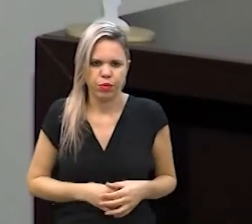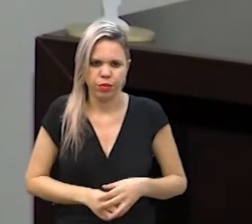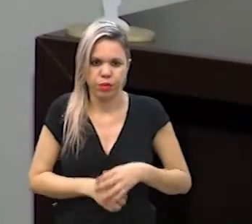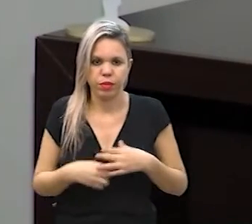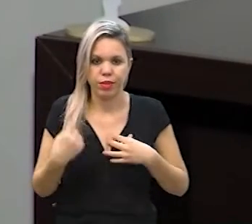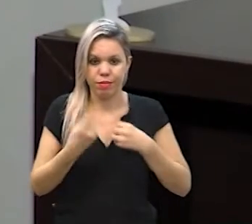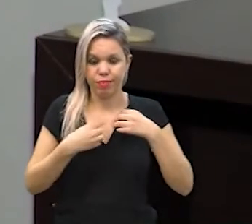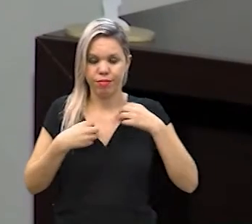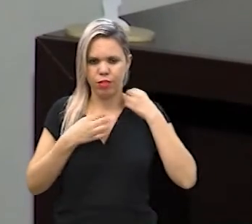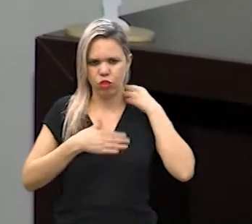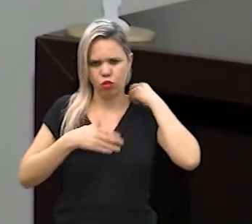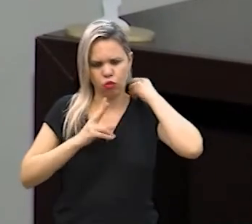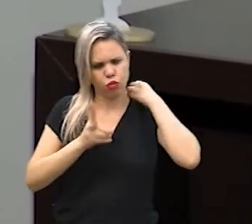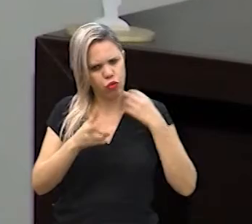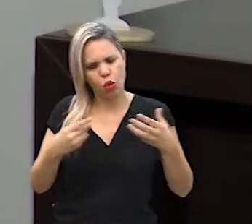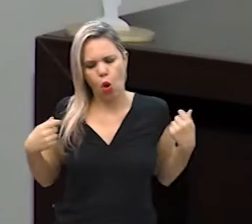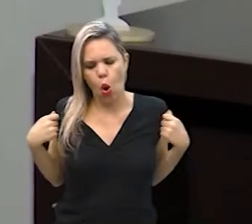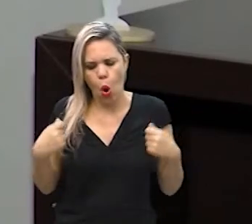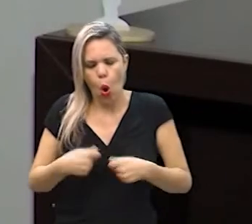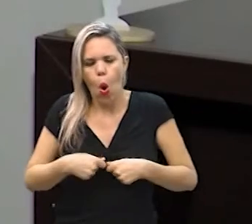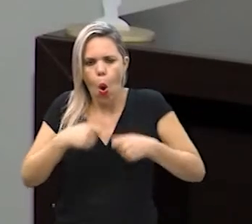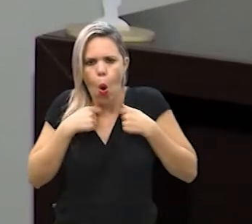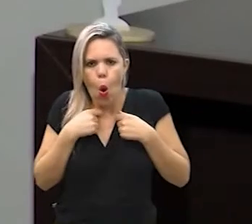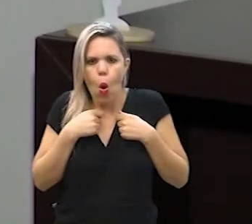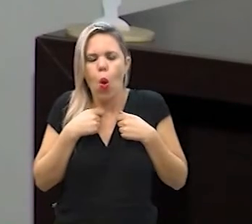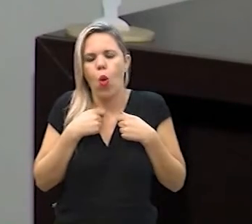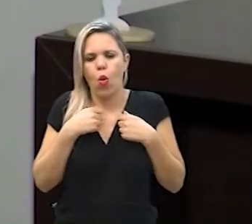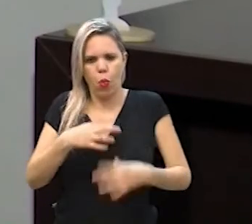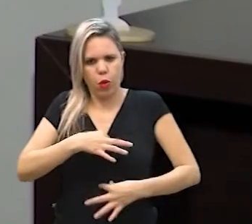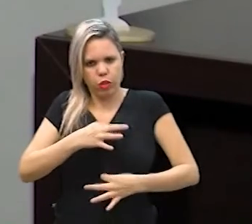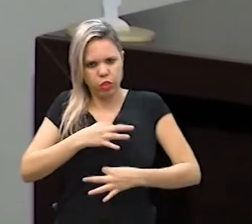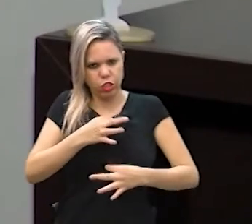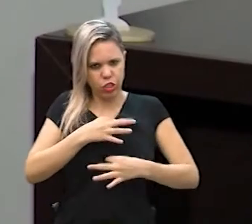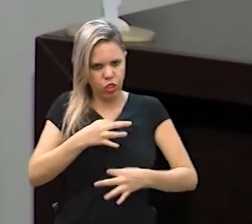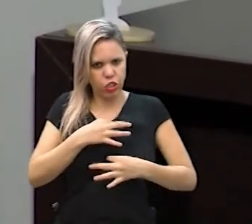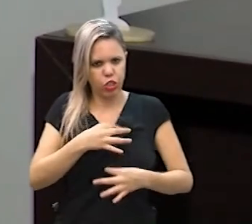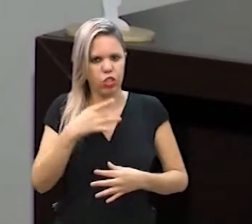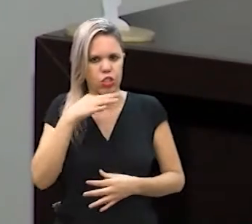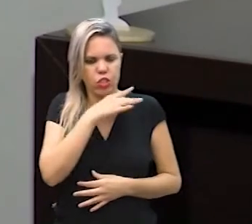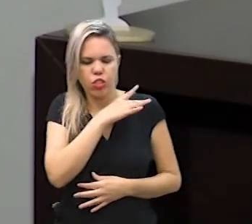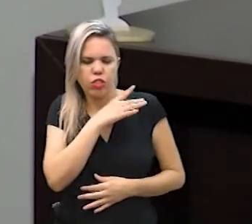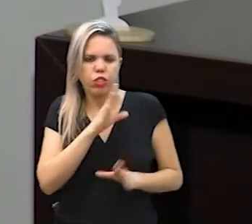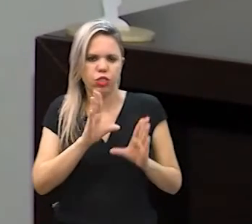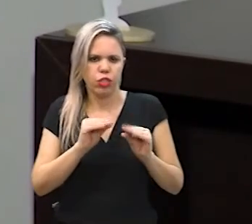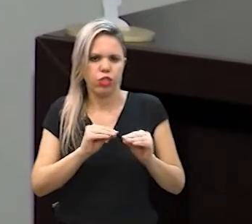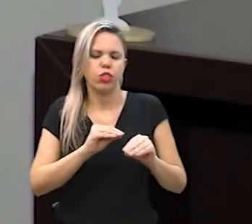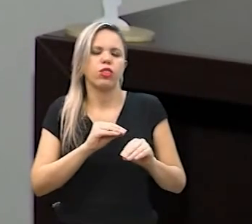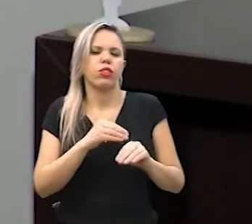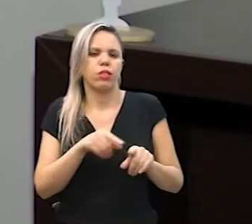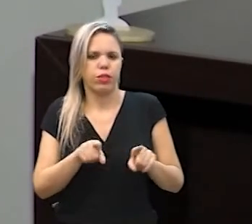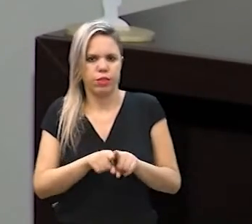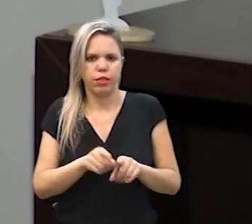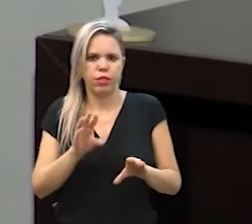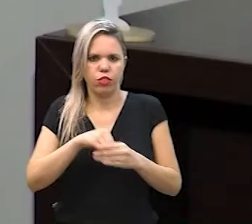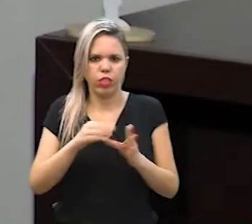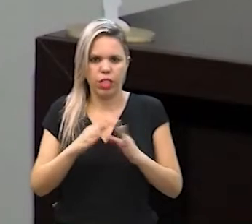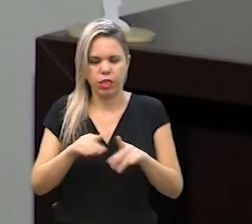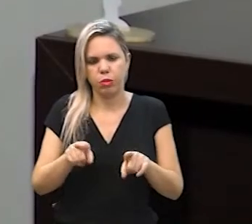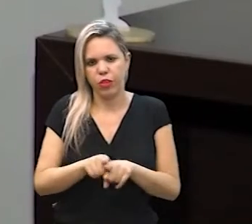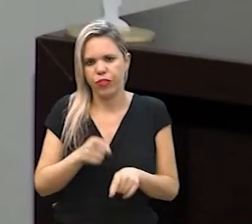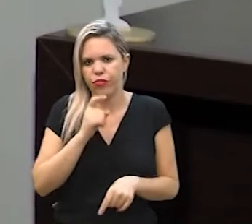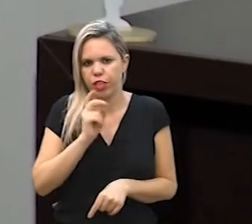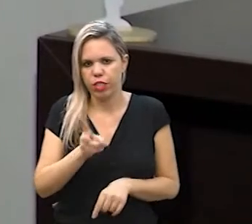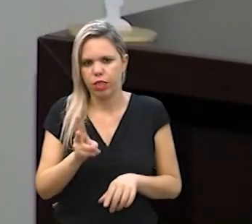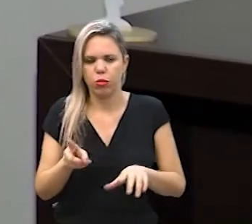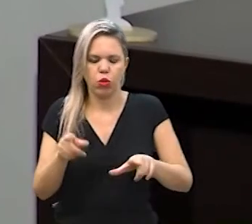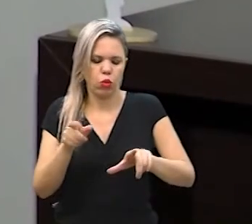gente preferiu sempre colocar roupas mais quentinhas nela para que ela pudesse estar sempre bem aquecida durante a noite, que dentro de casa costuma ser bem frio. Os pés são sempre